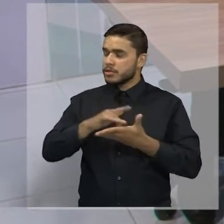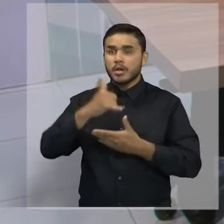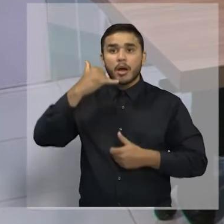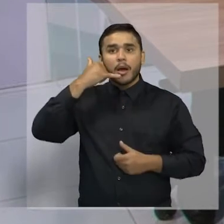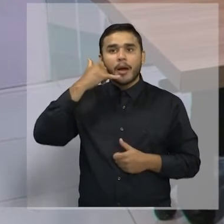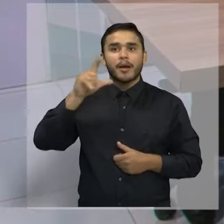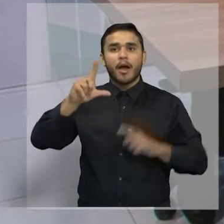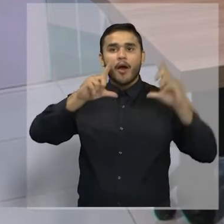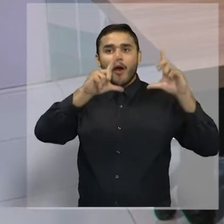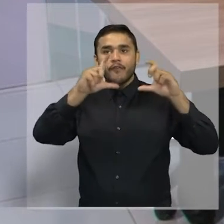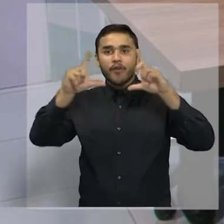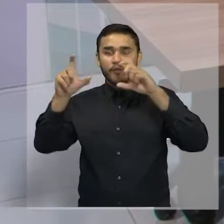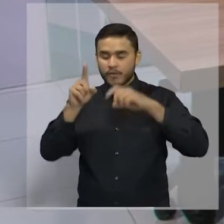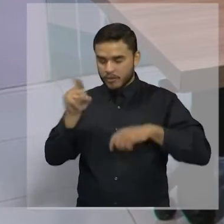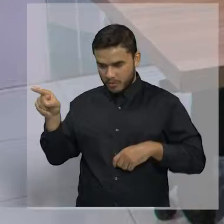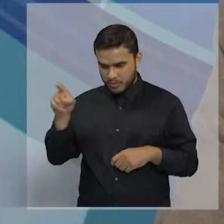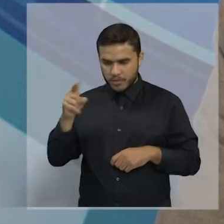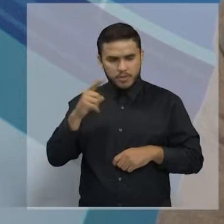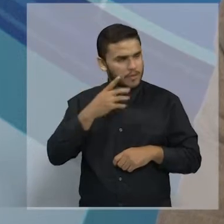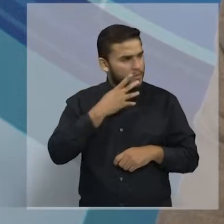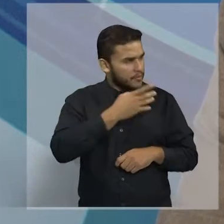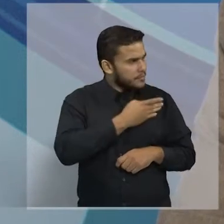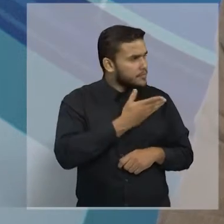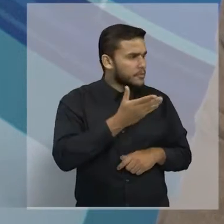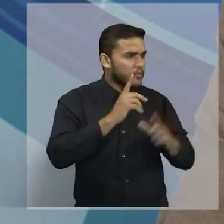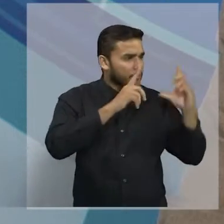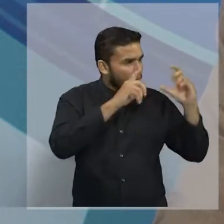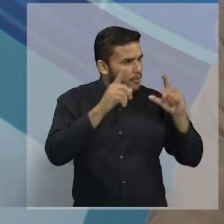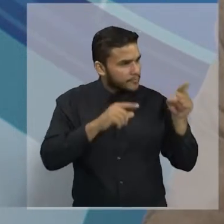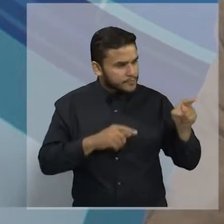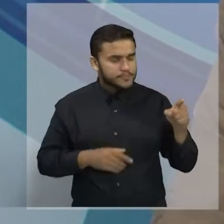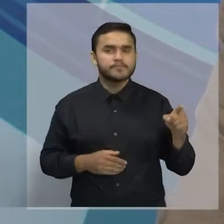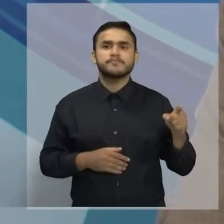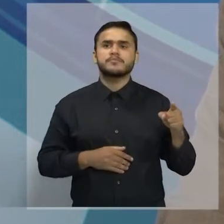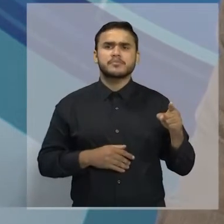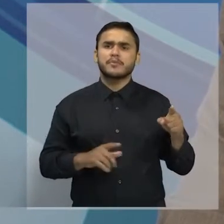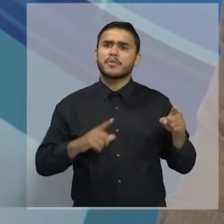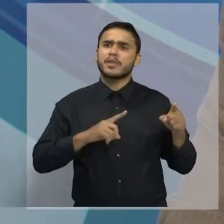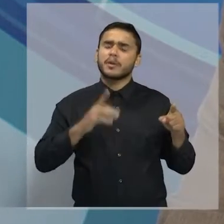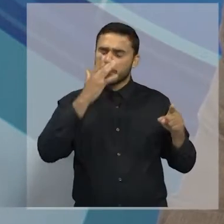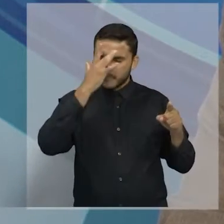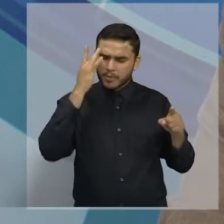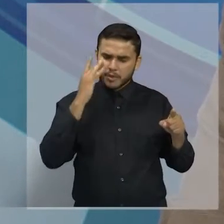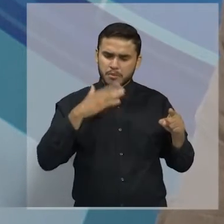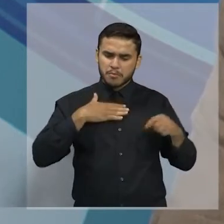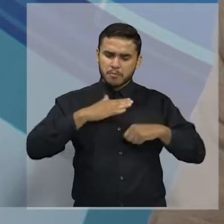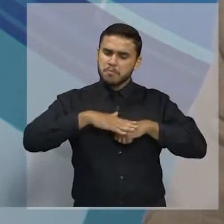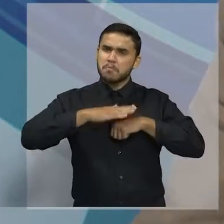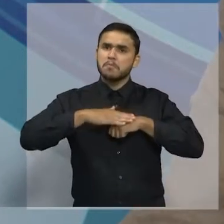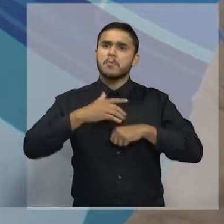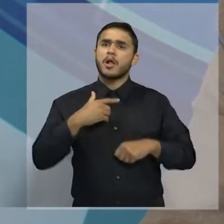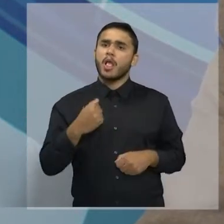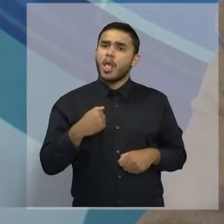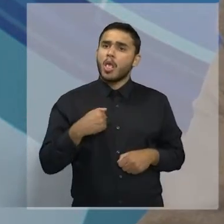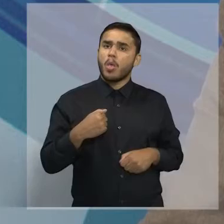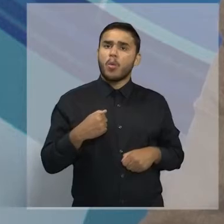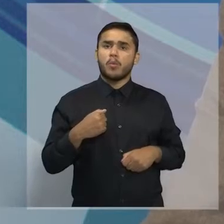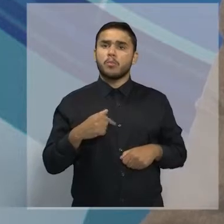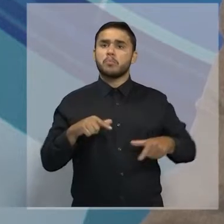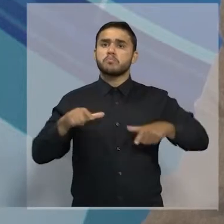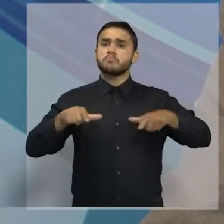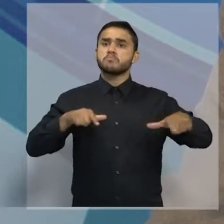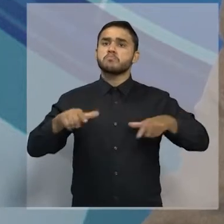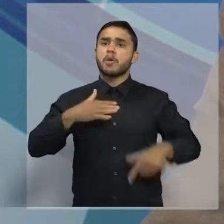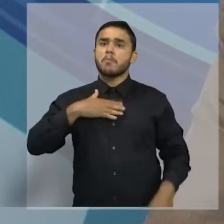fotos aqui, as pessoas agora, elas aumentou muito o conta própria, aumentou muito aquele que